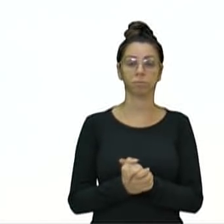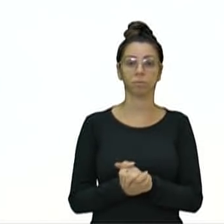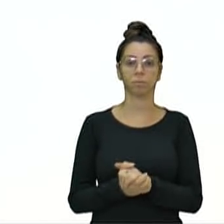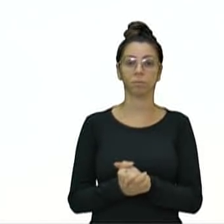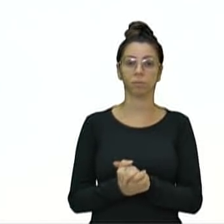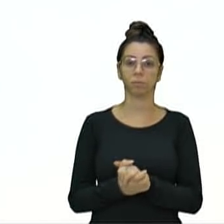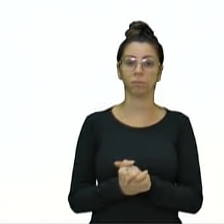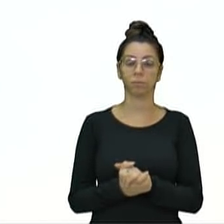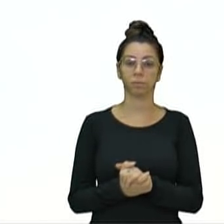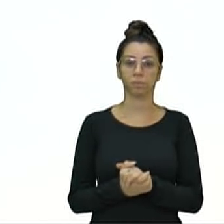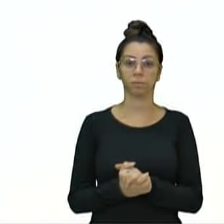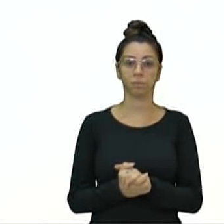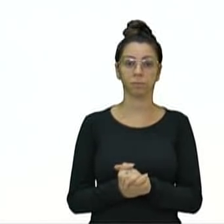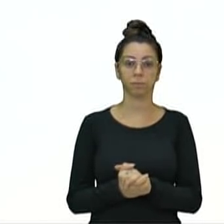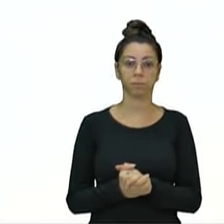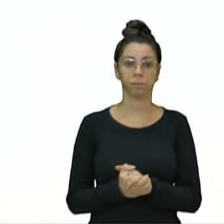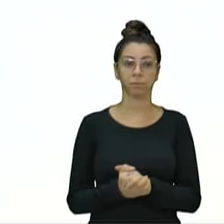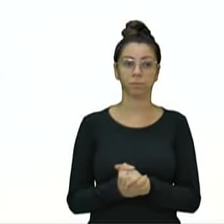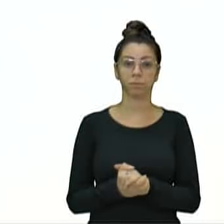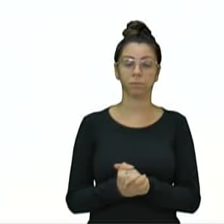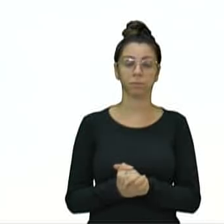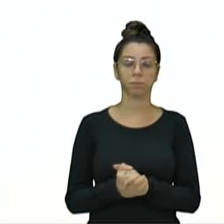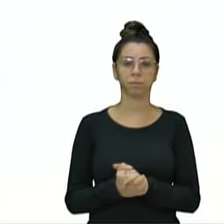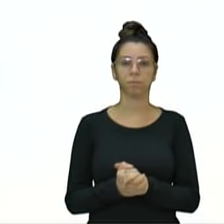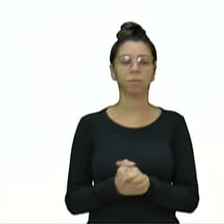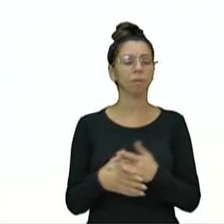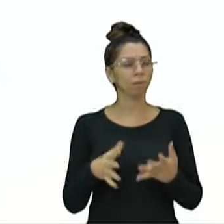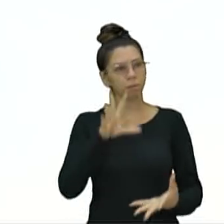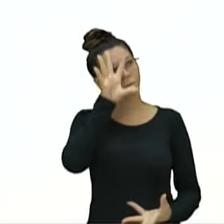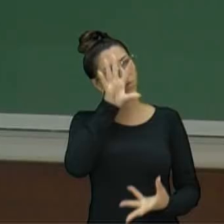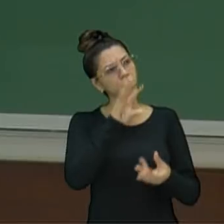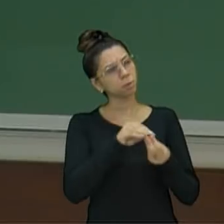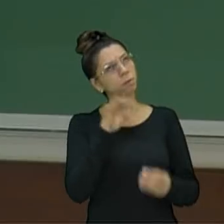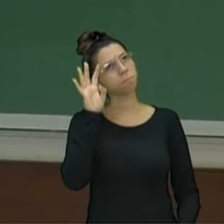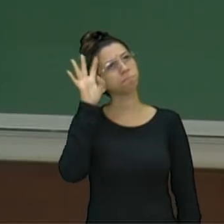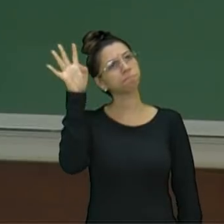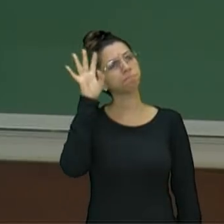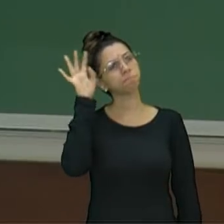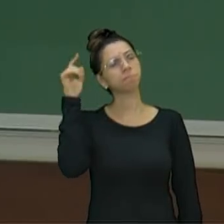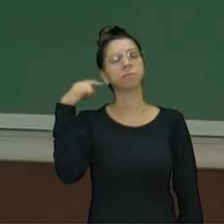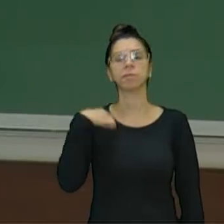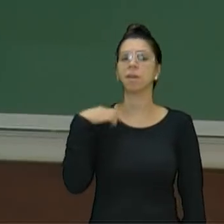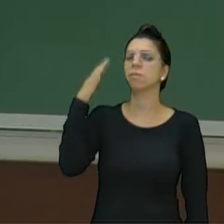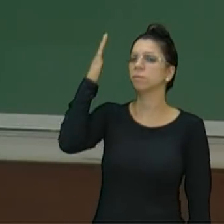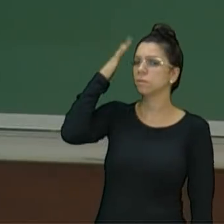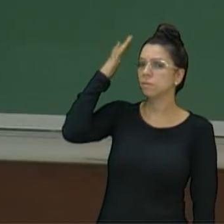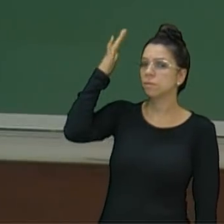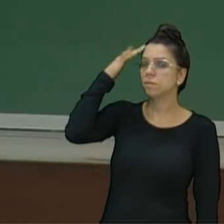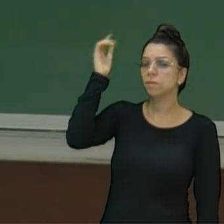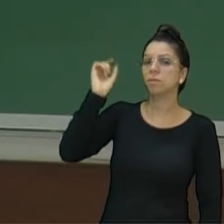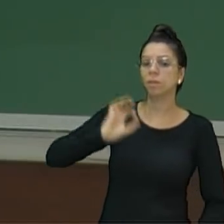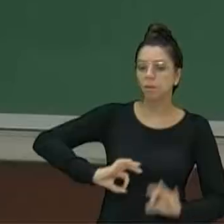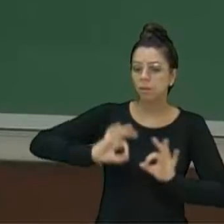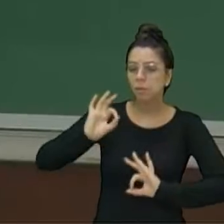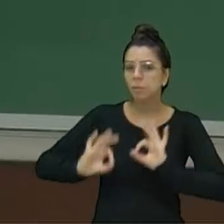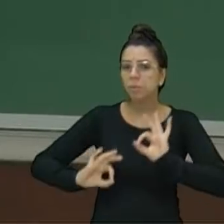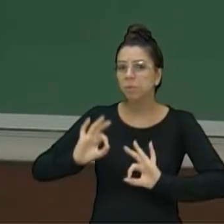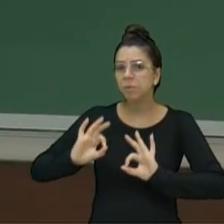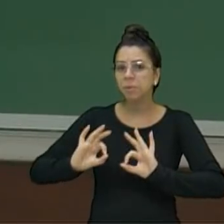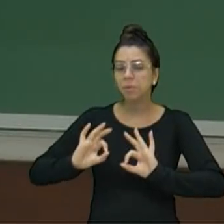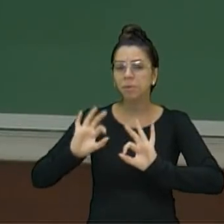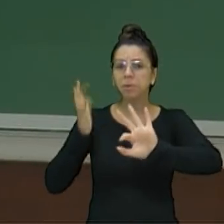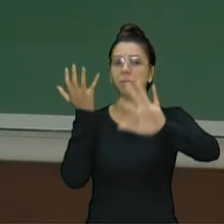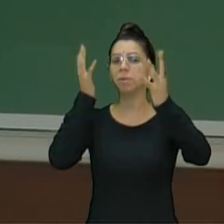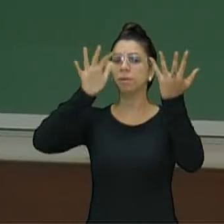is in charge here. Eu entendi e eu pensei, eu sei quem está no controle então.